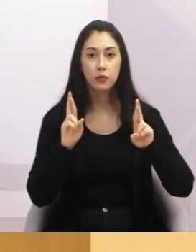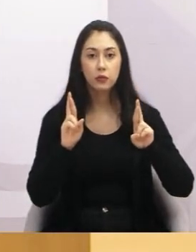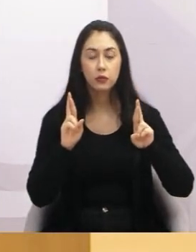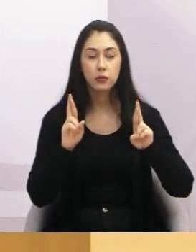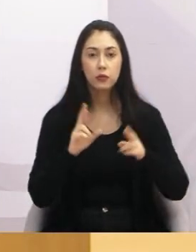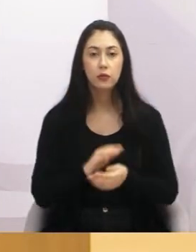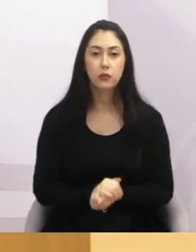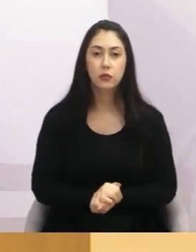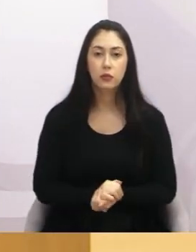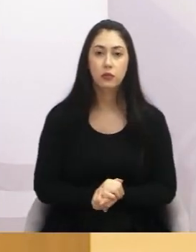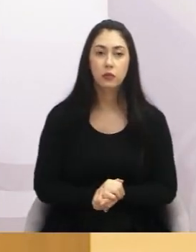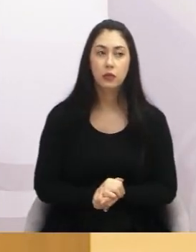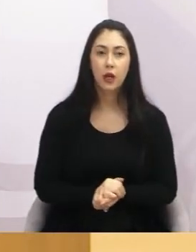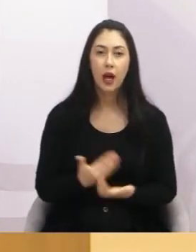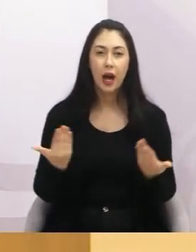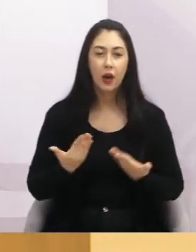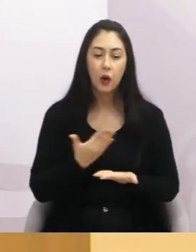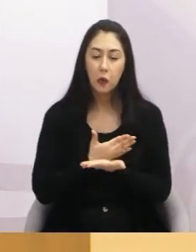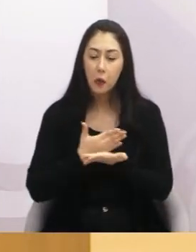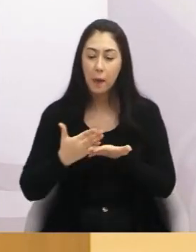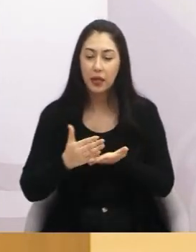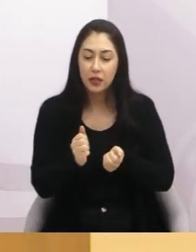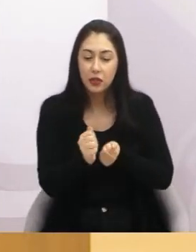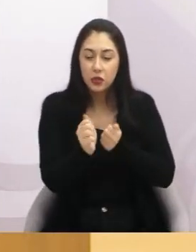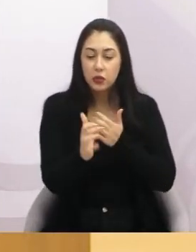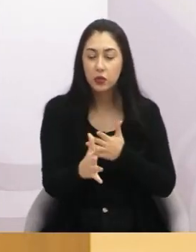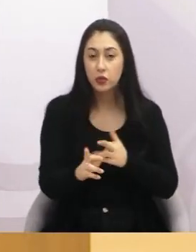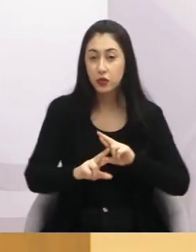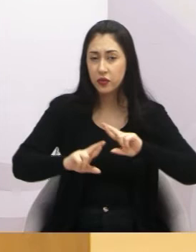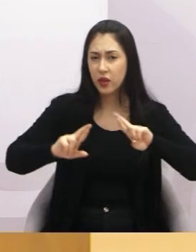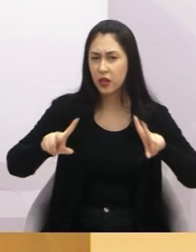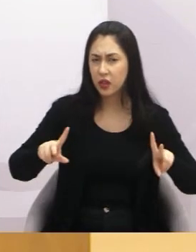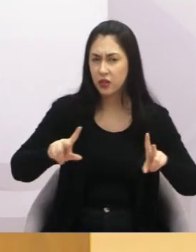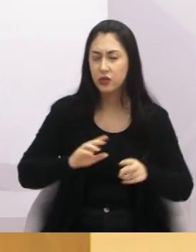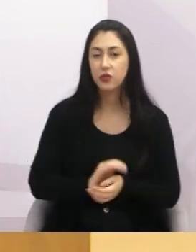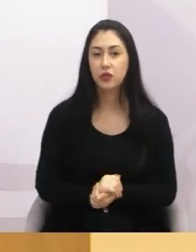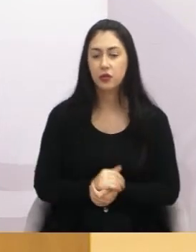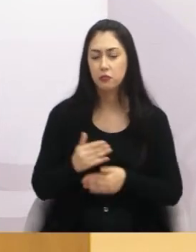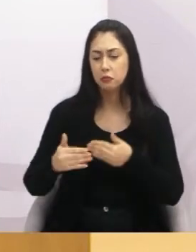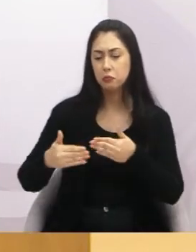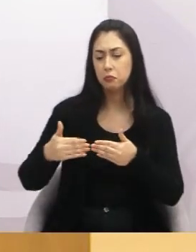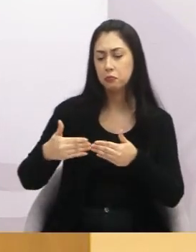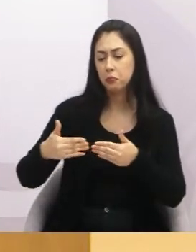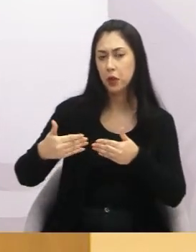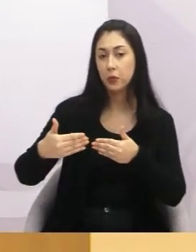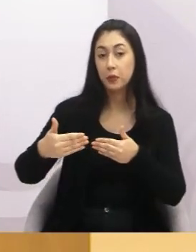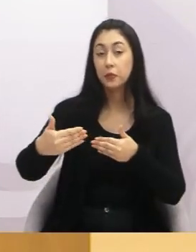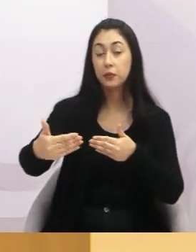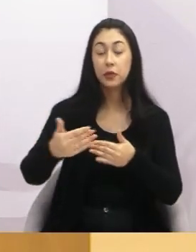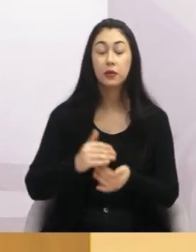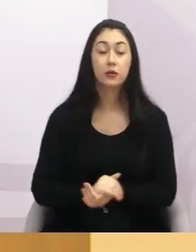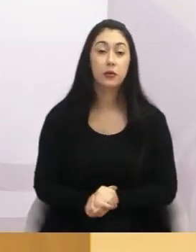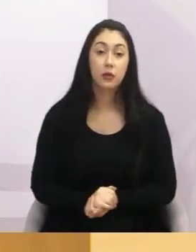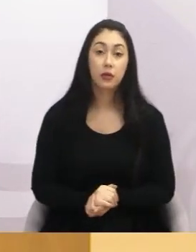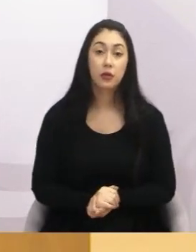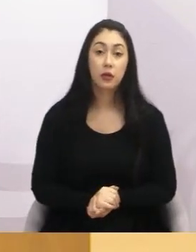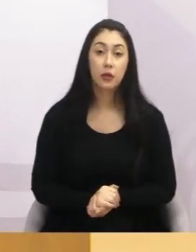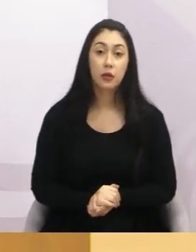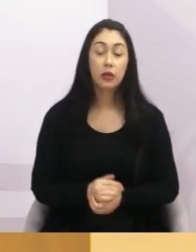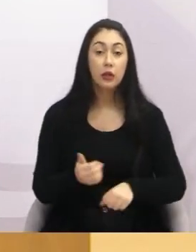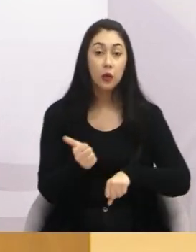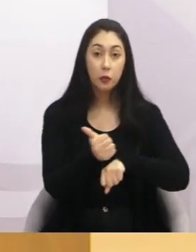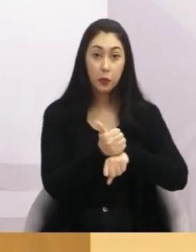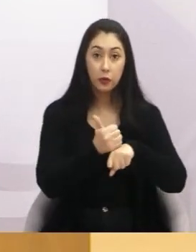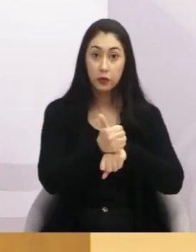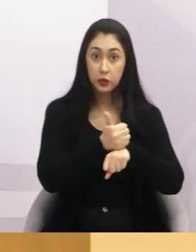que novos ares sejam dados ao nosso país daqui para diante, que os